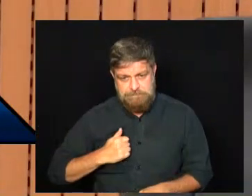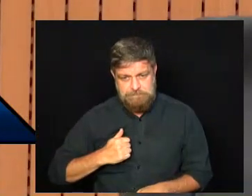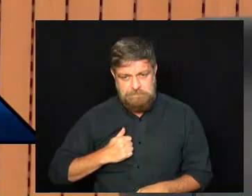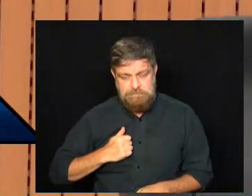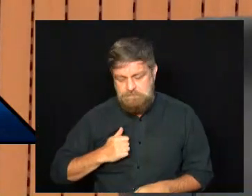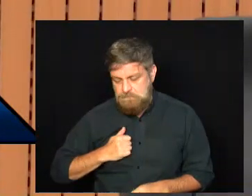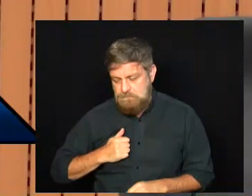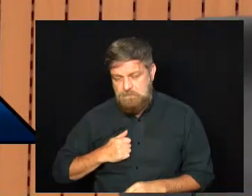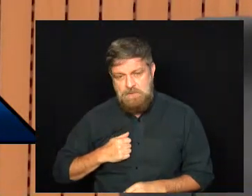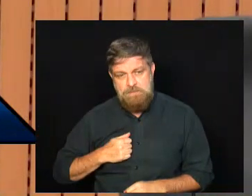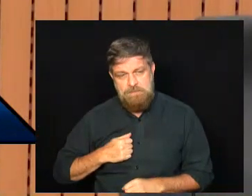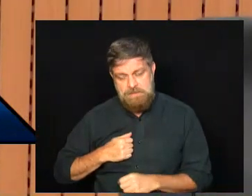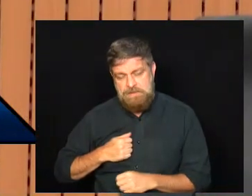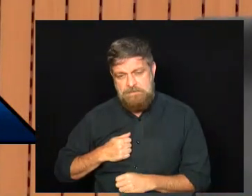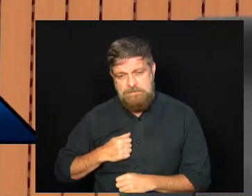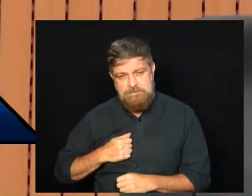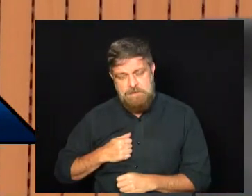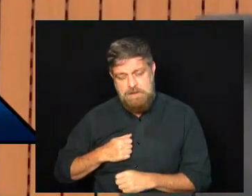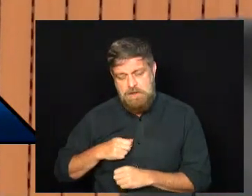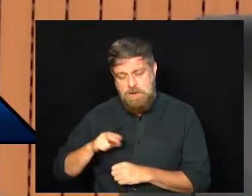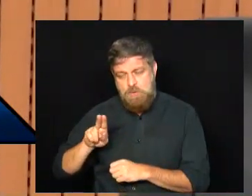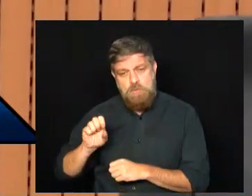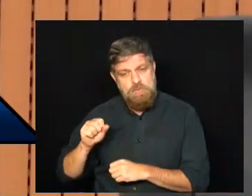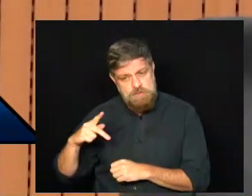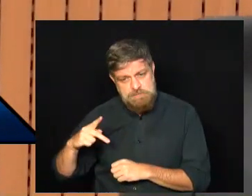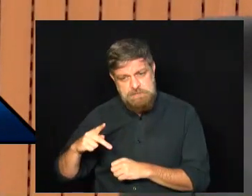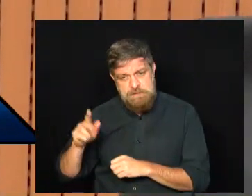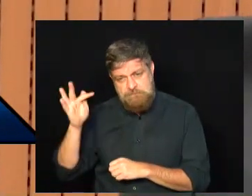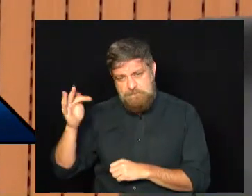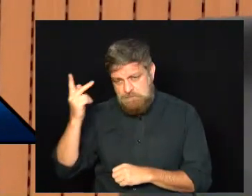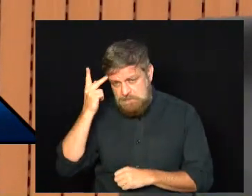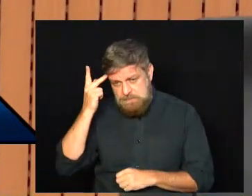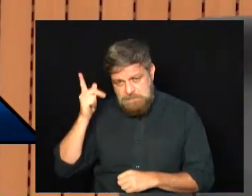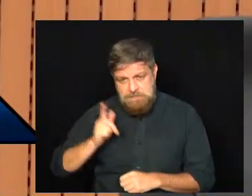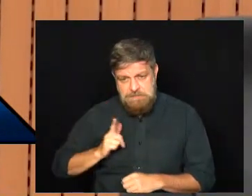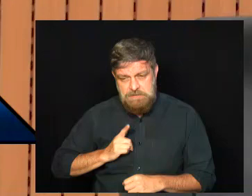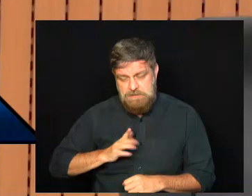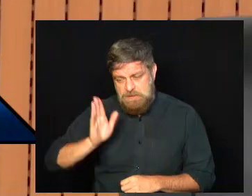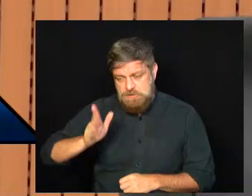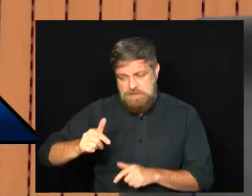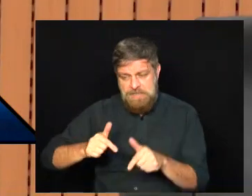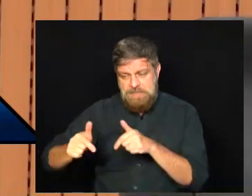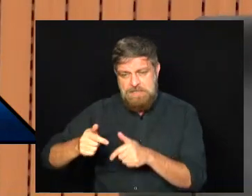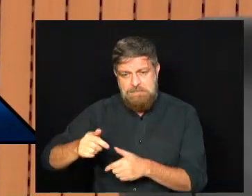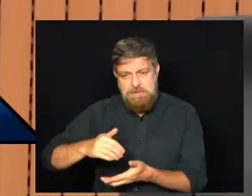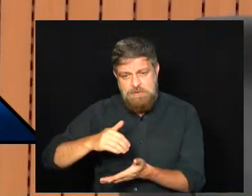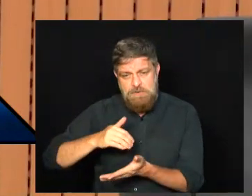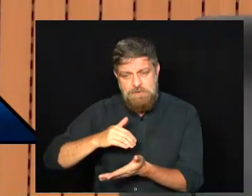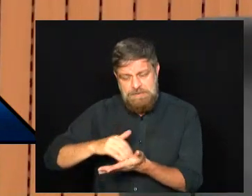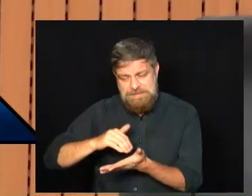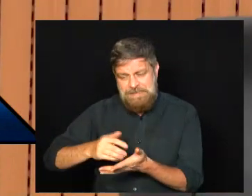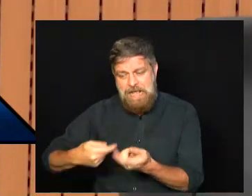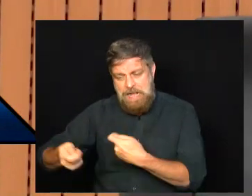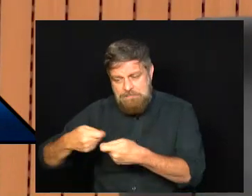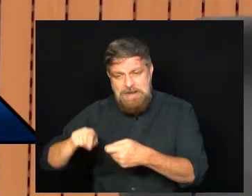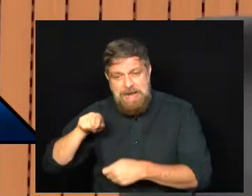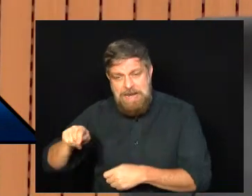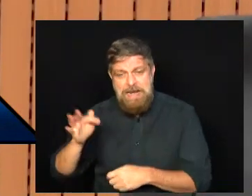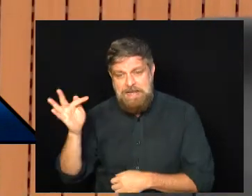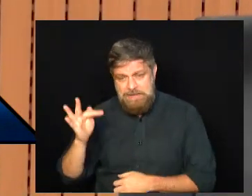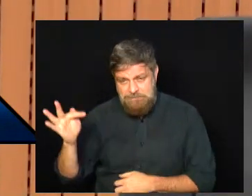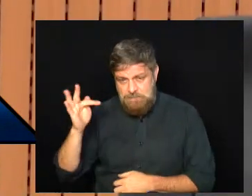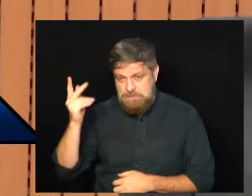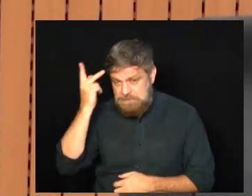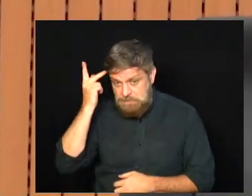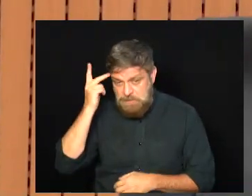USP, exerceu a docência, a pesquisa e ocupou cargos administrativos em sua universidade de origem, a USP, e na PUC